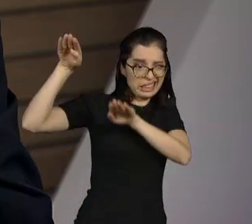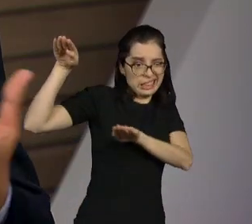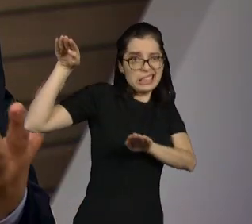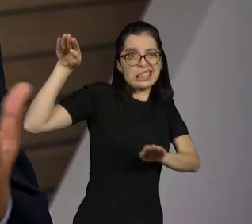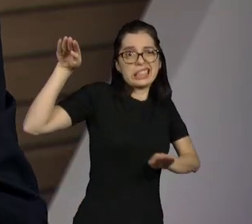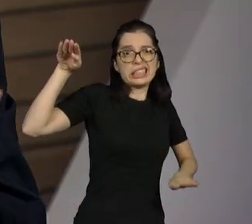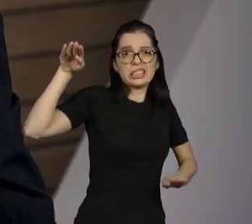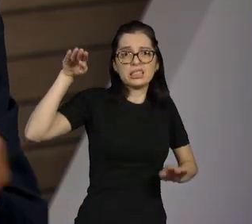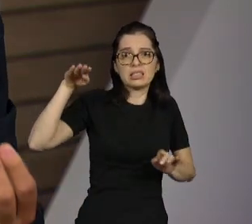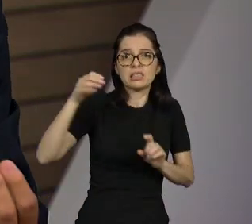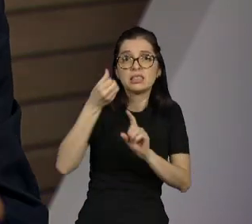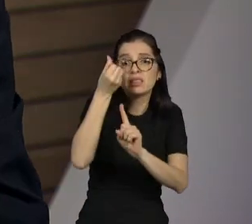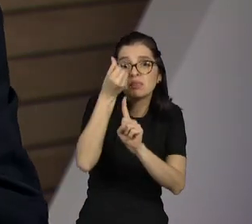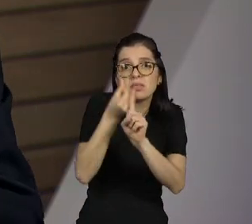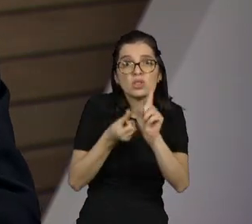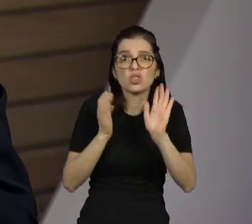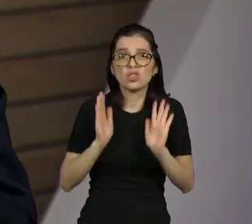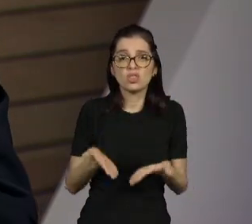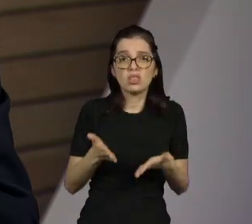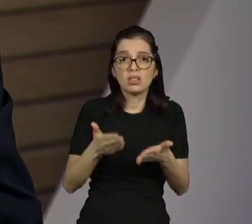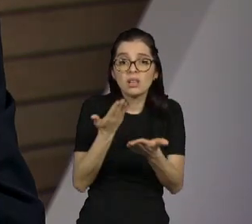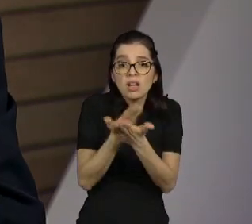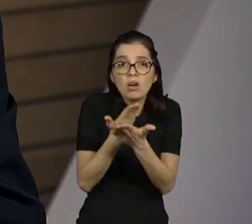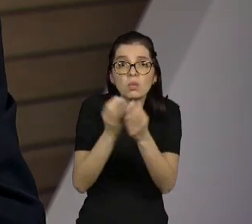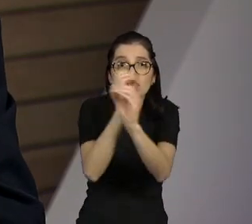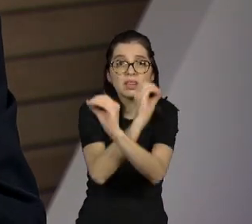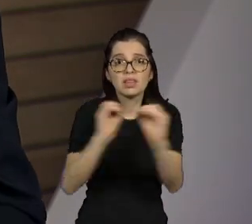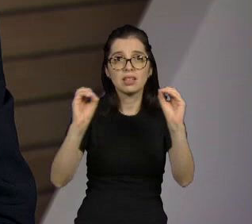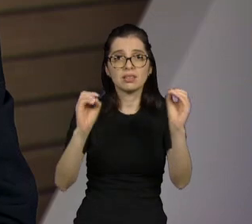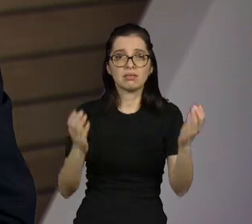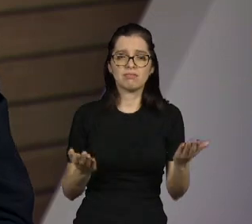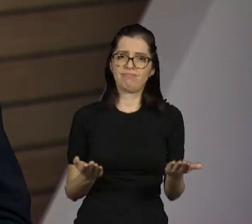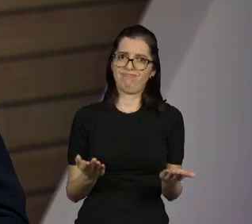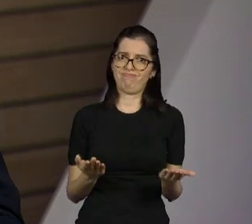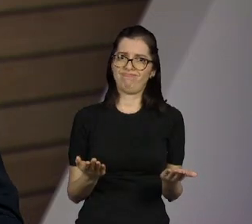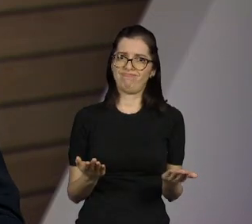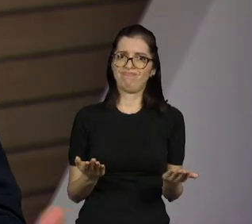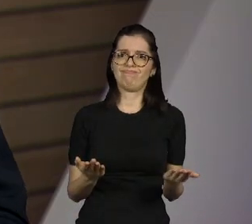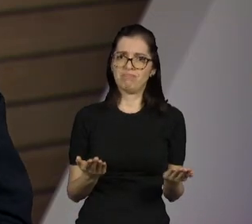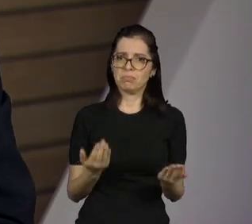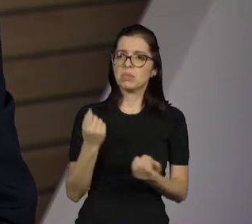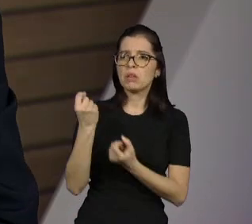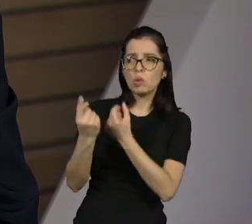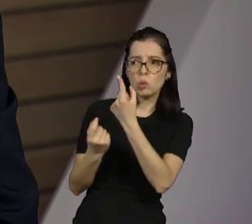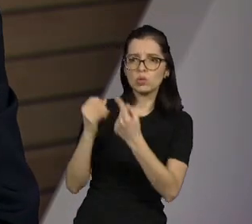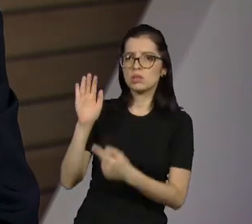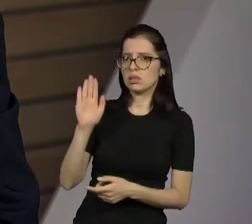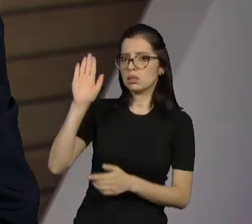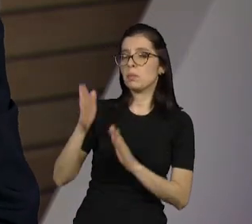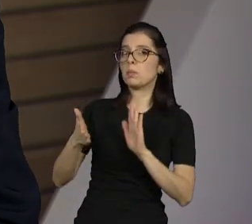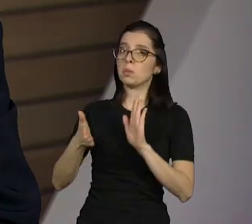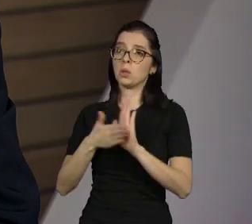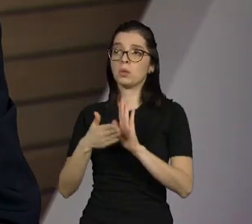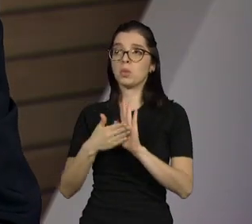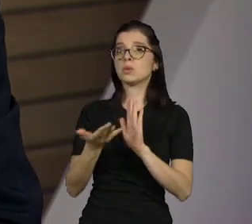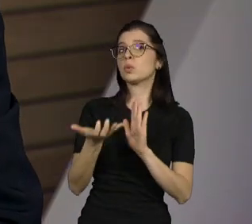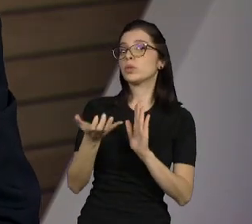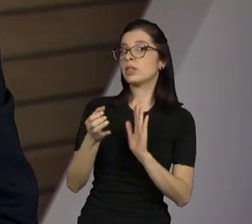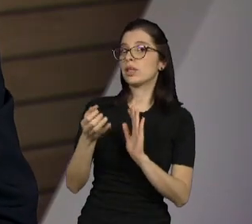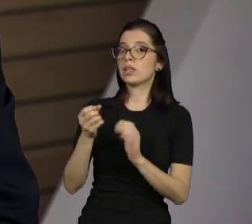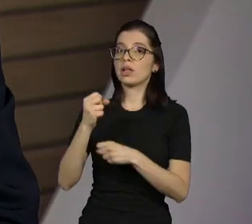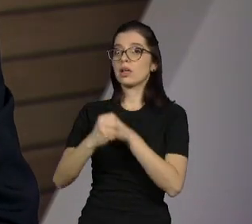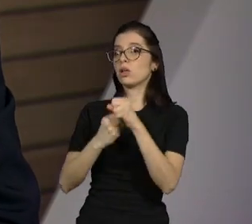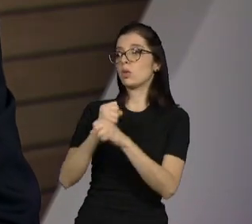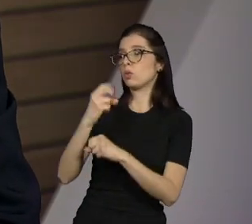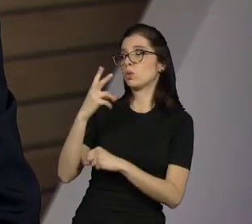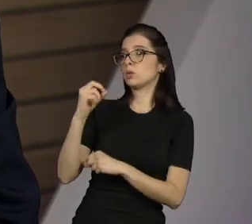que esses alunos mais pobres não conseguiram frequentar a aula. Tanto que alguns candidatos até estão propondo, né, para o ano que vem, abrir